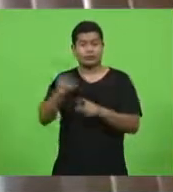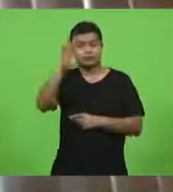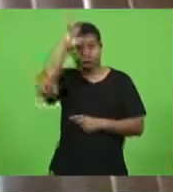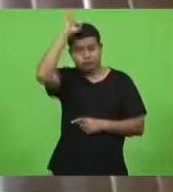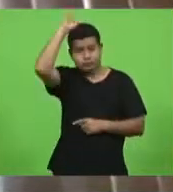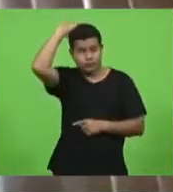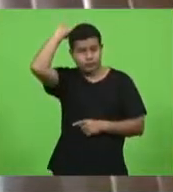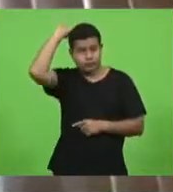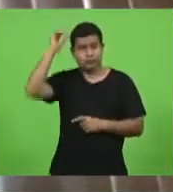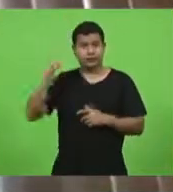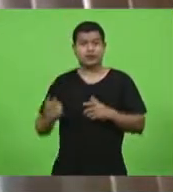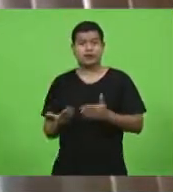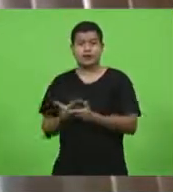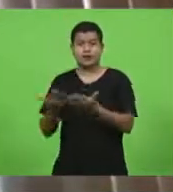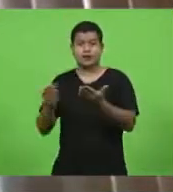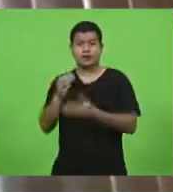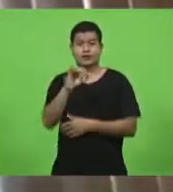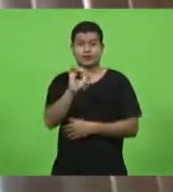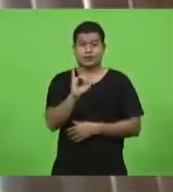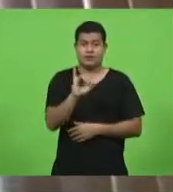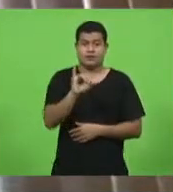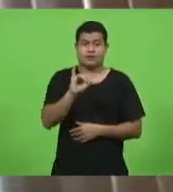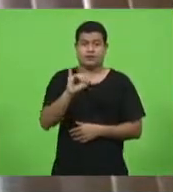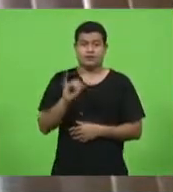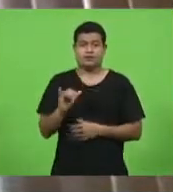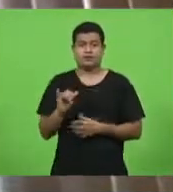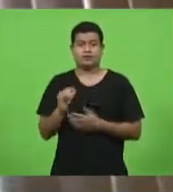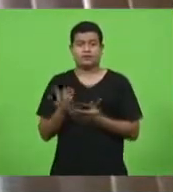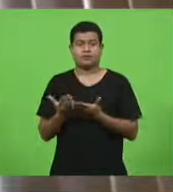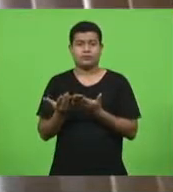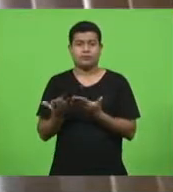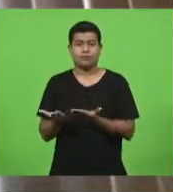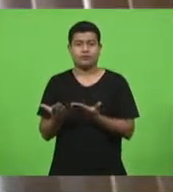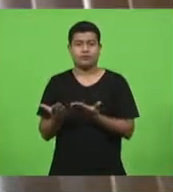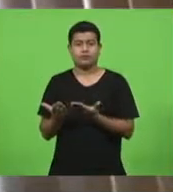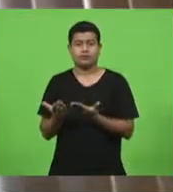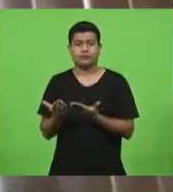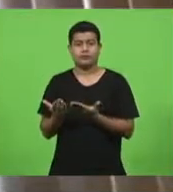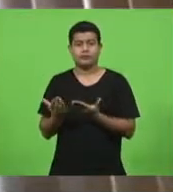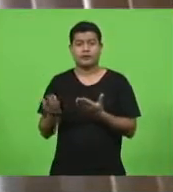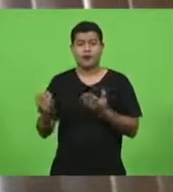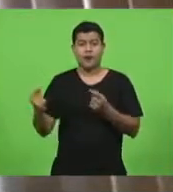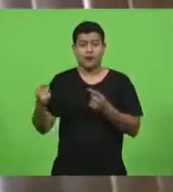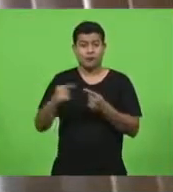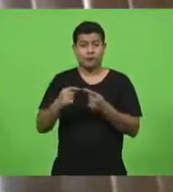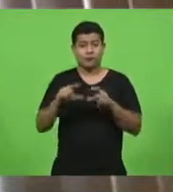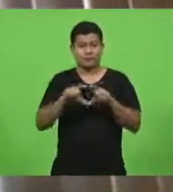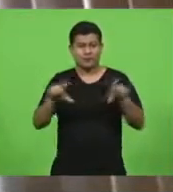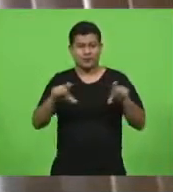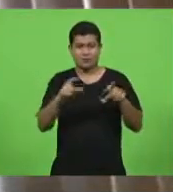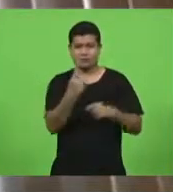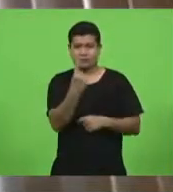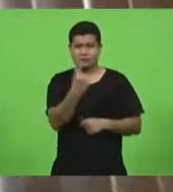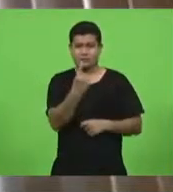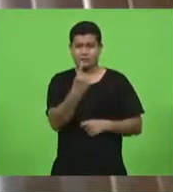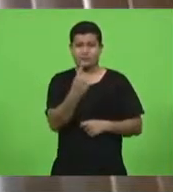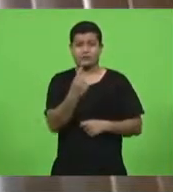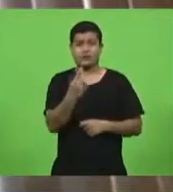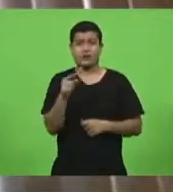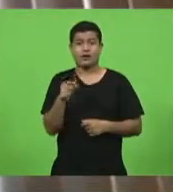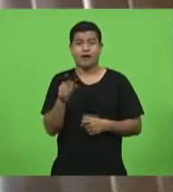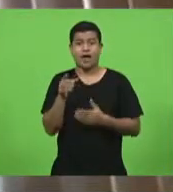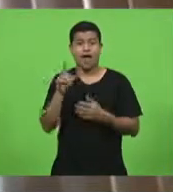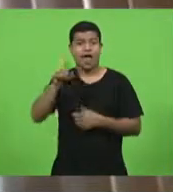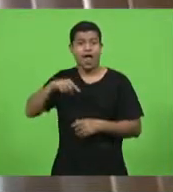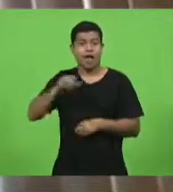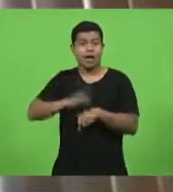do Instituto Geral de Perícias, em articulação com a sociedade. No parágrafo único, fala que ficam preservadas